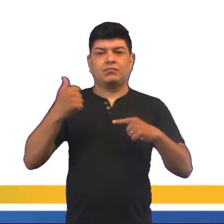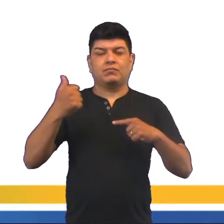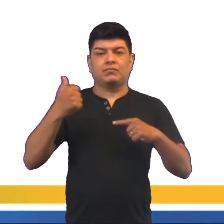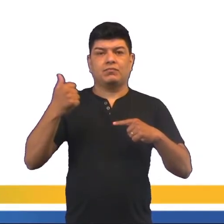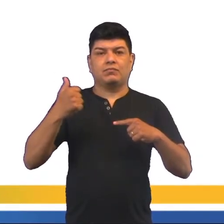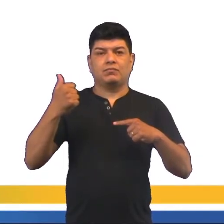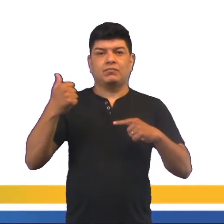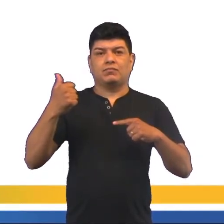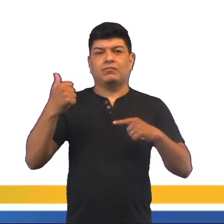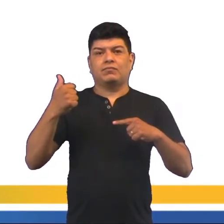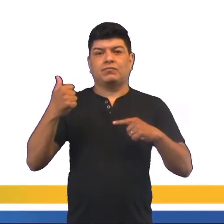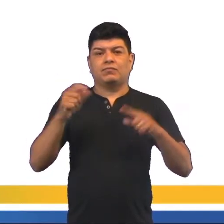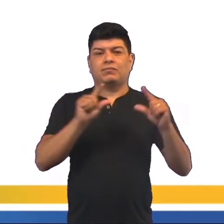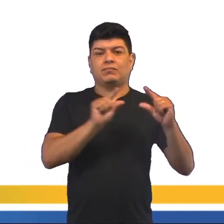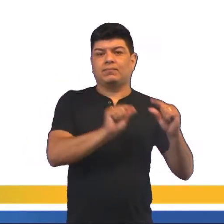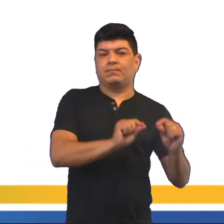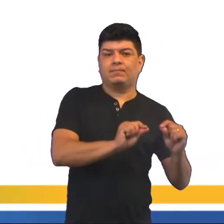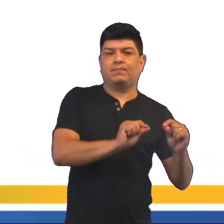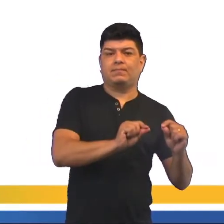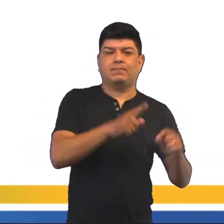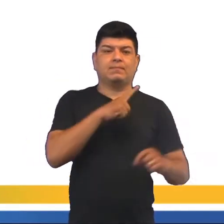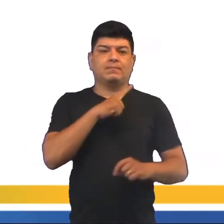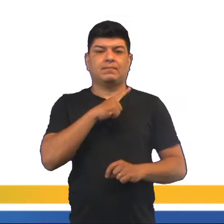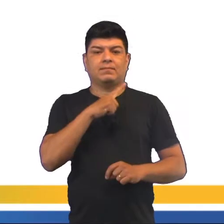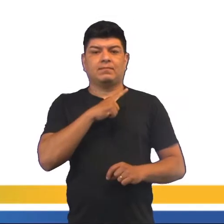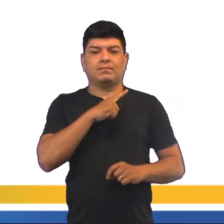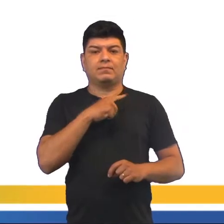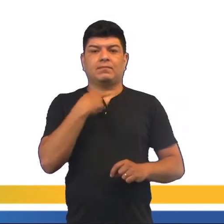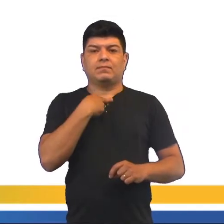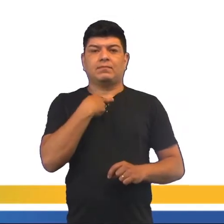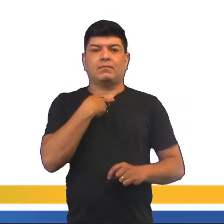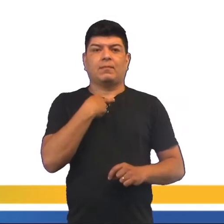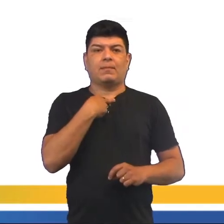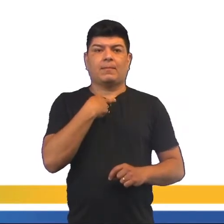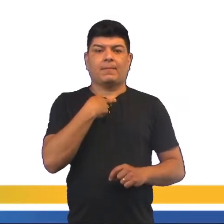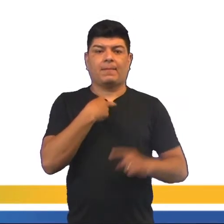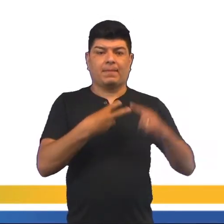primeiro, né, o menor, ele ocupa